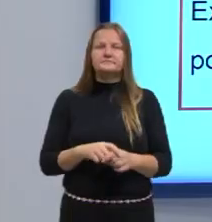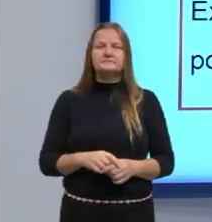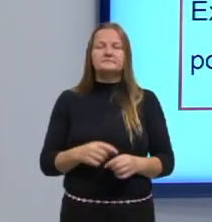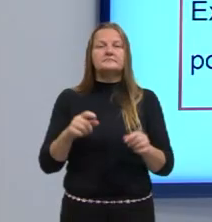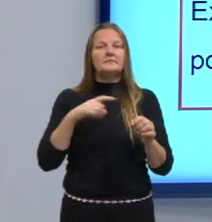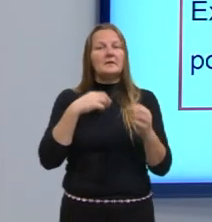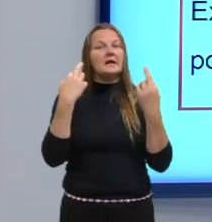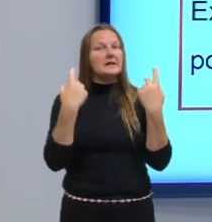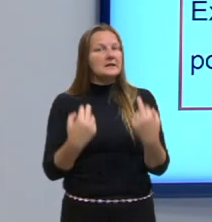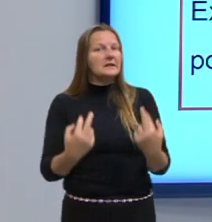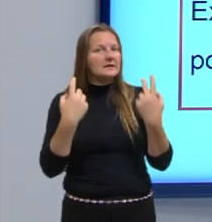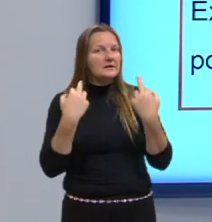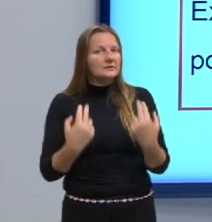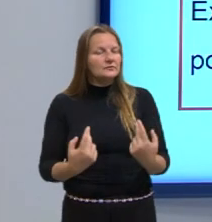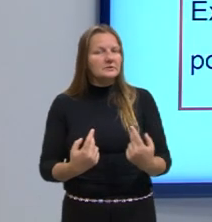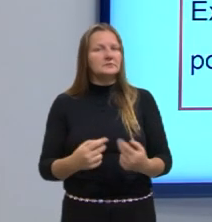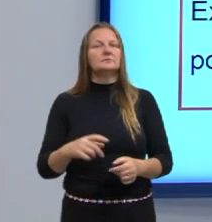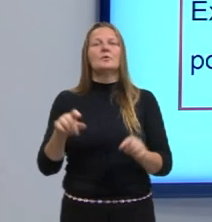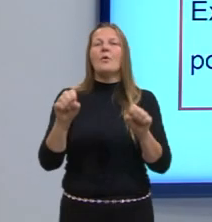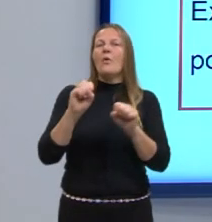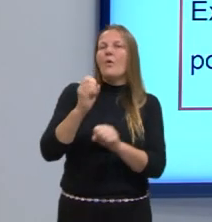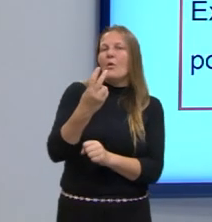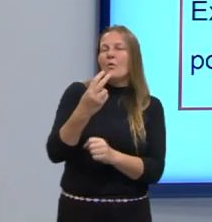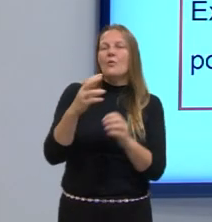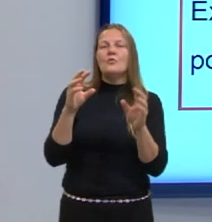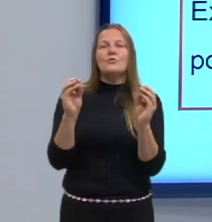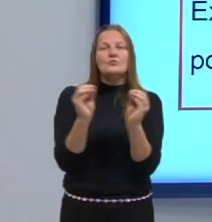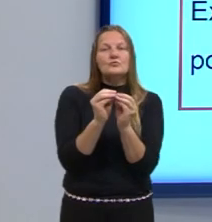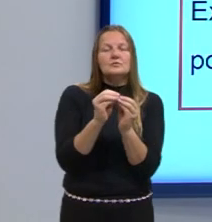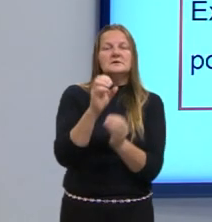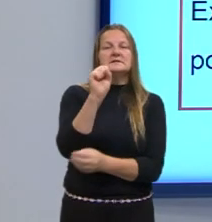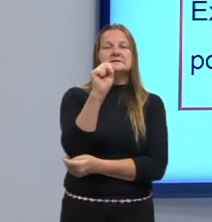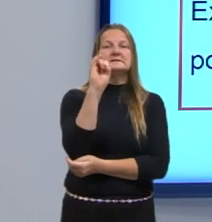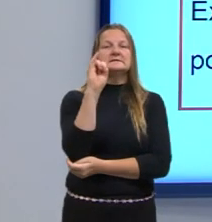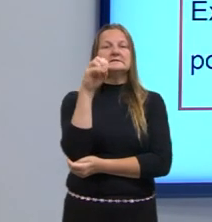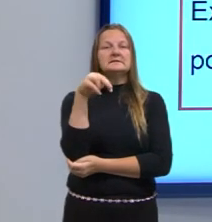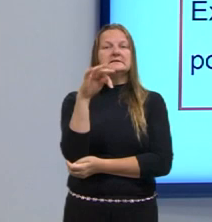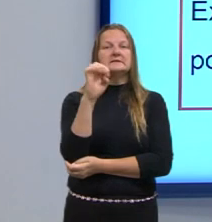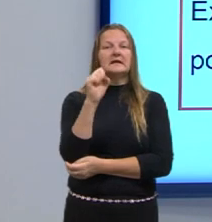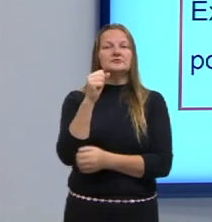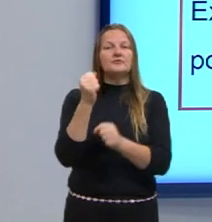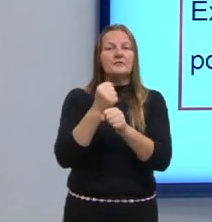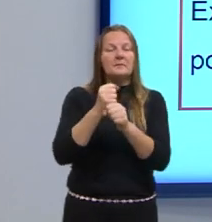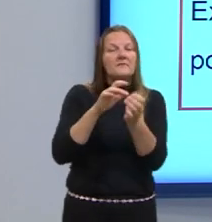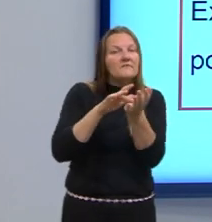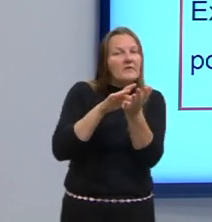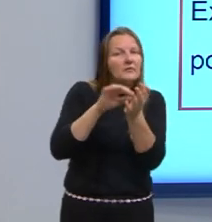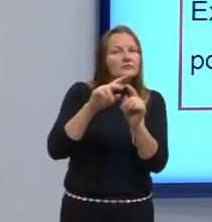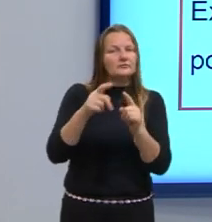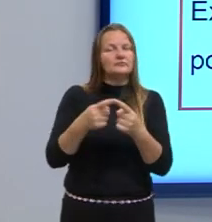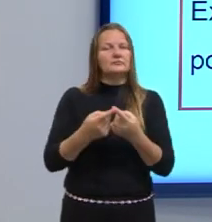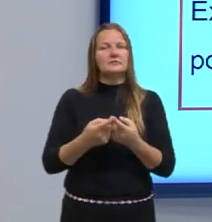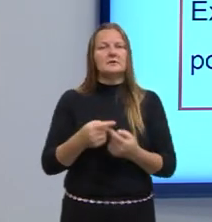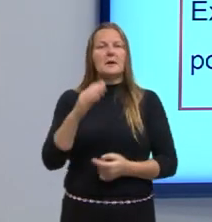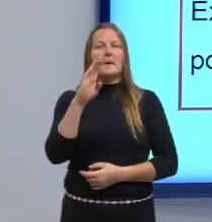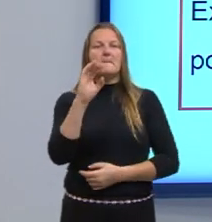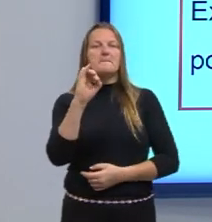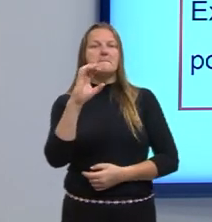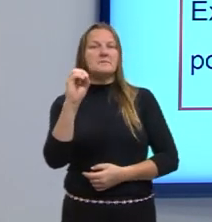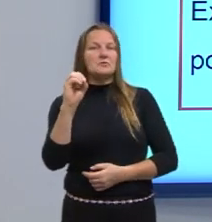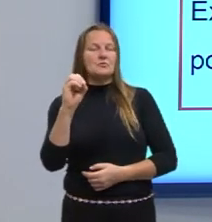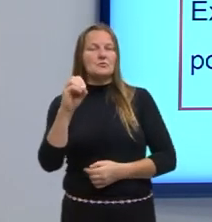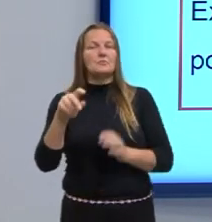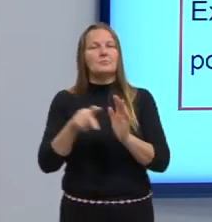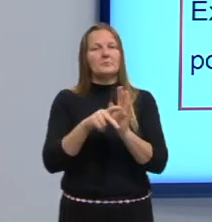naturais polímeros naturais ou então o sintéticos os naturais ou também conhecidos como biopolímeros